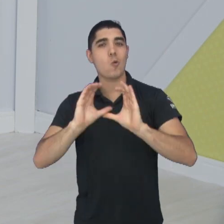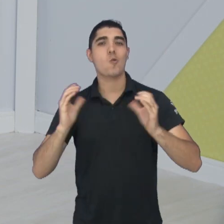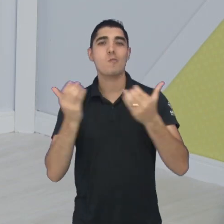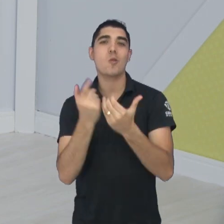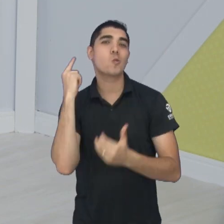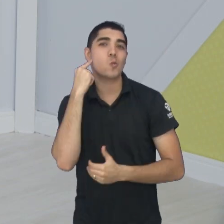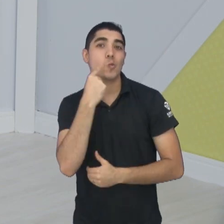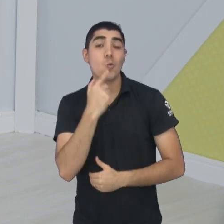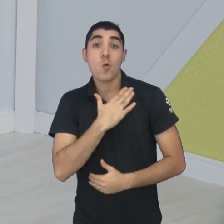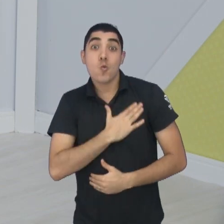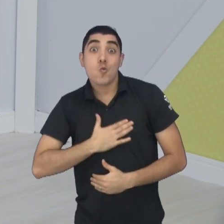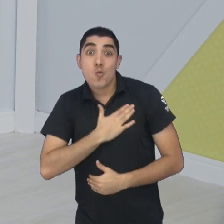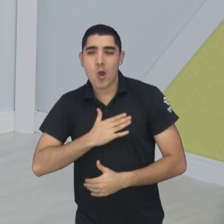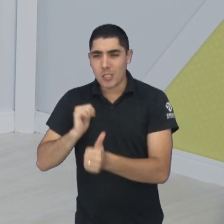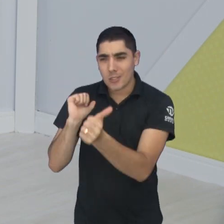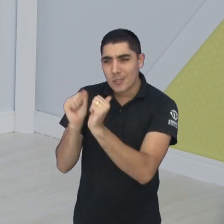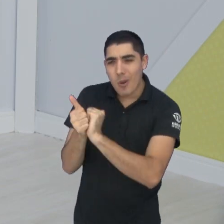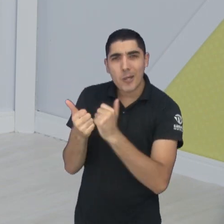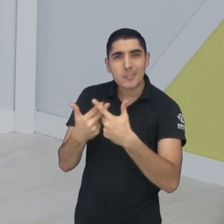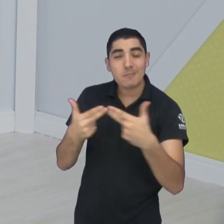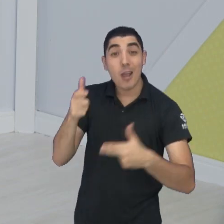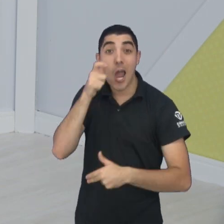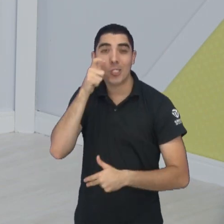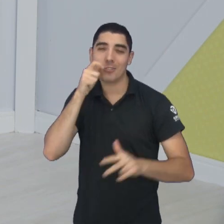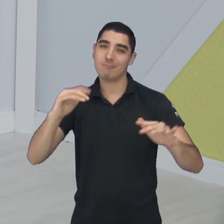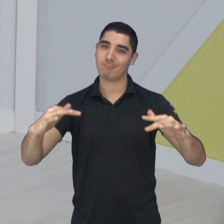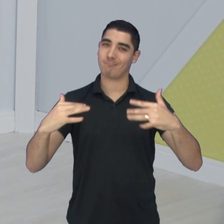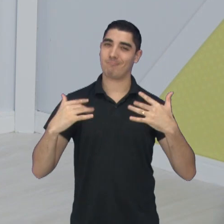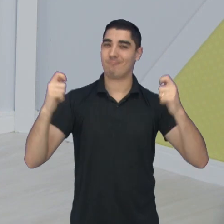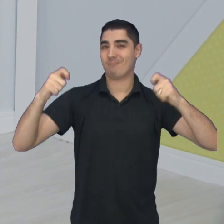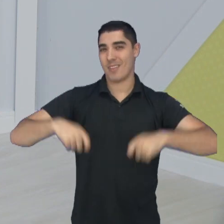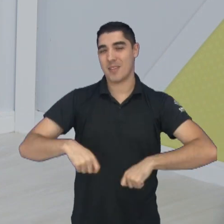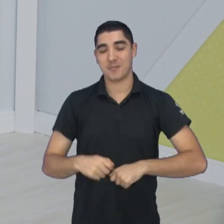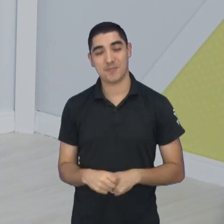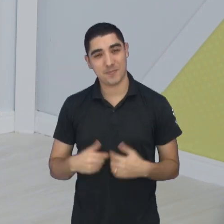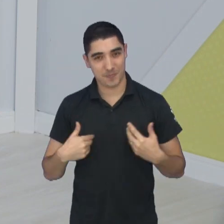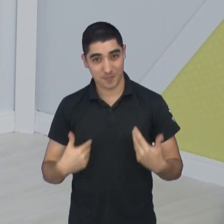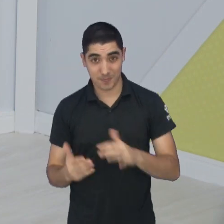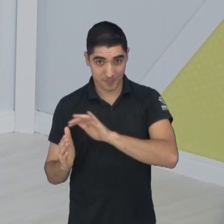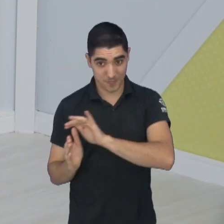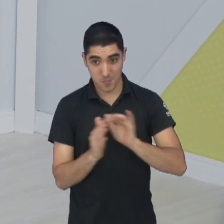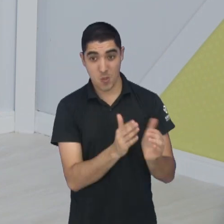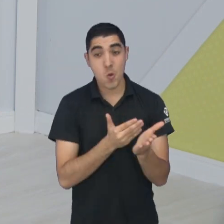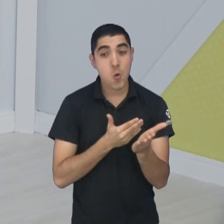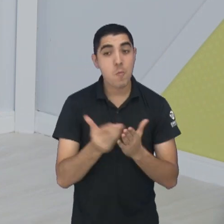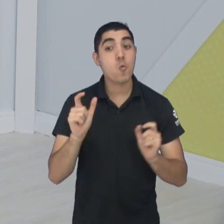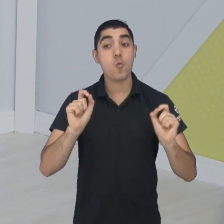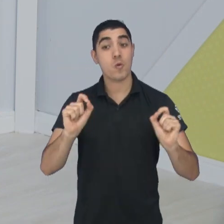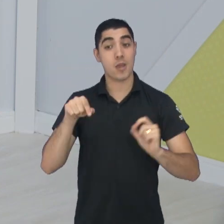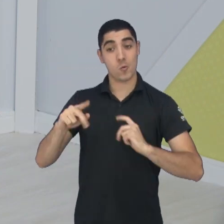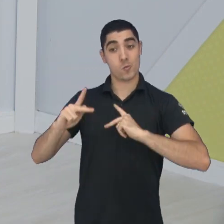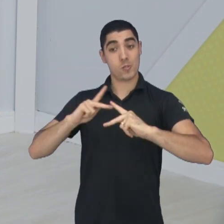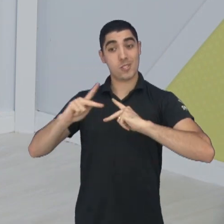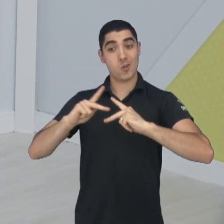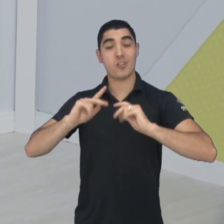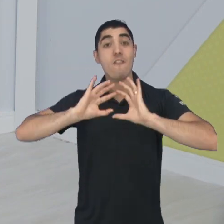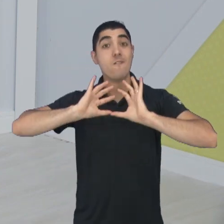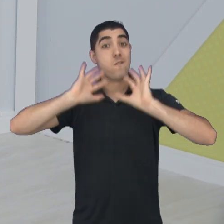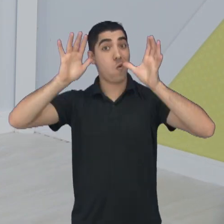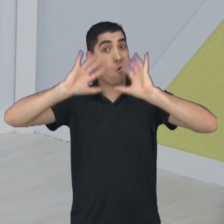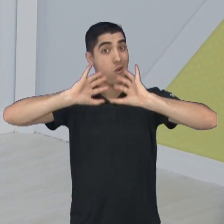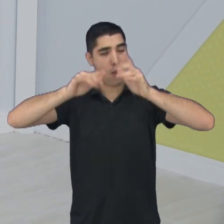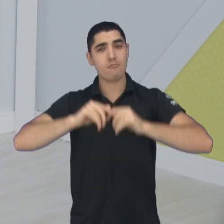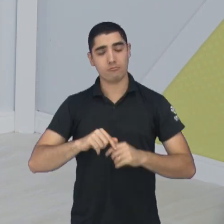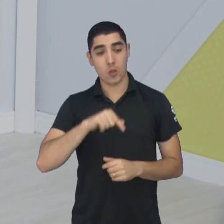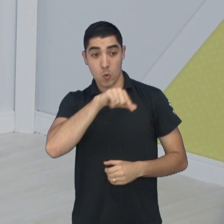surda que gosta e acompanha o nosso Hora do Esporte, tá certo? E olha só, a gente começa falando do Farmaconde Vôlei São José. O time do